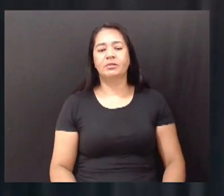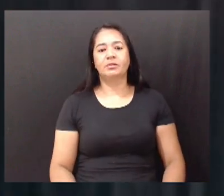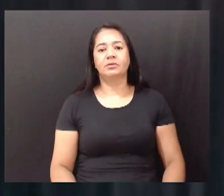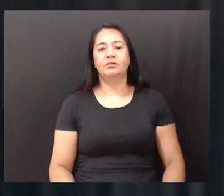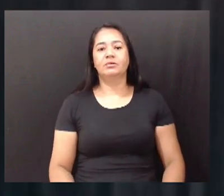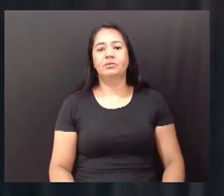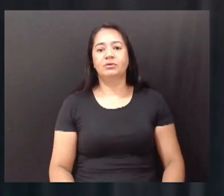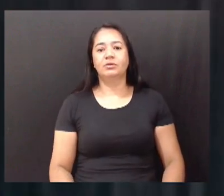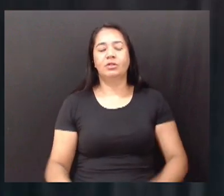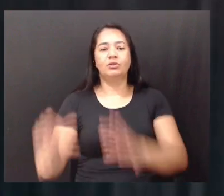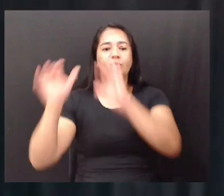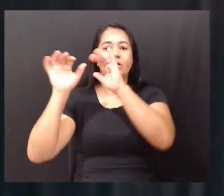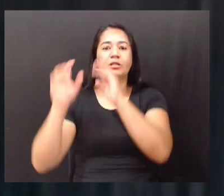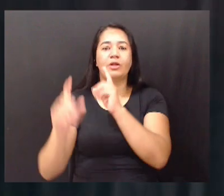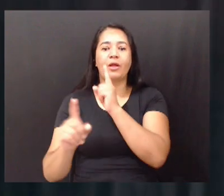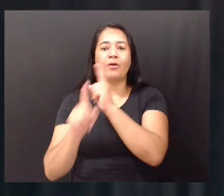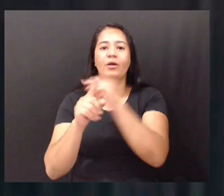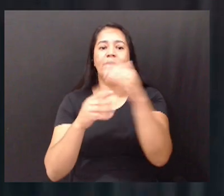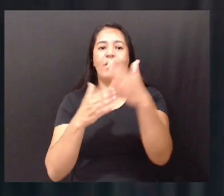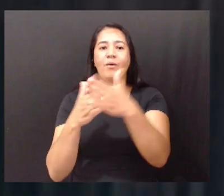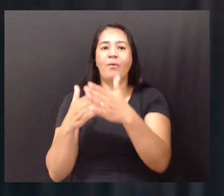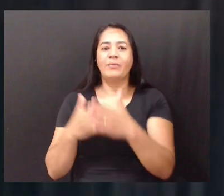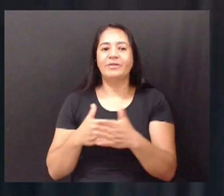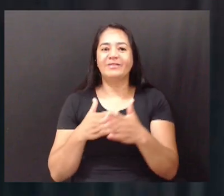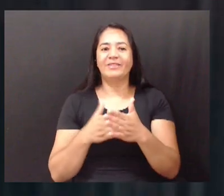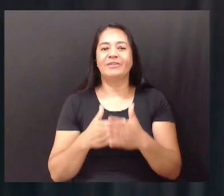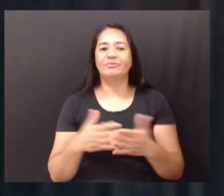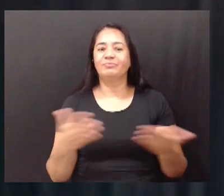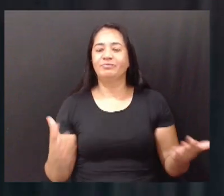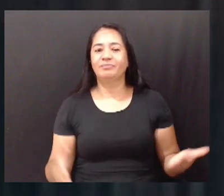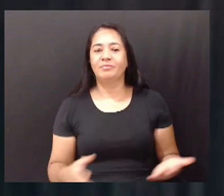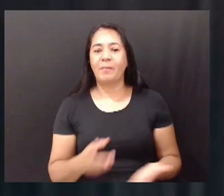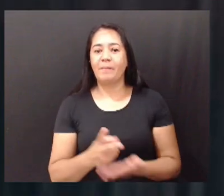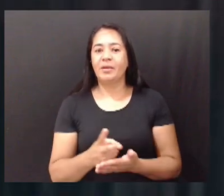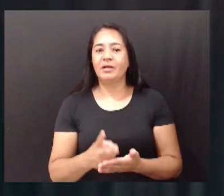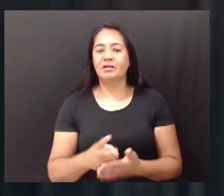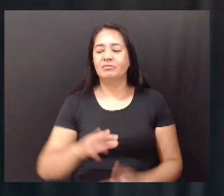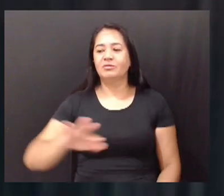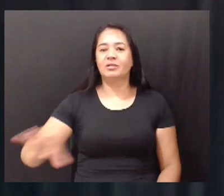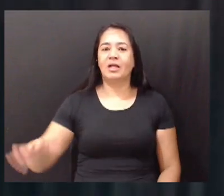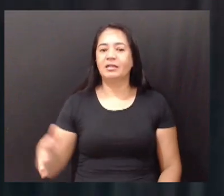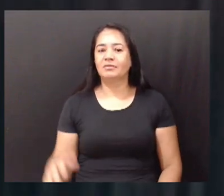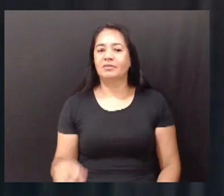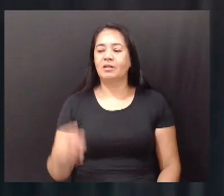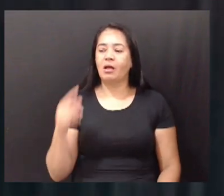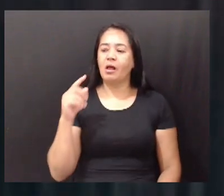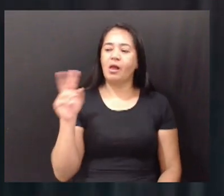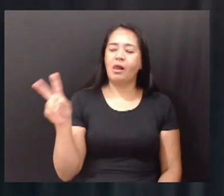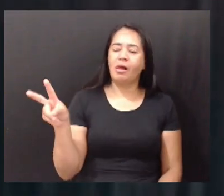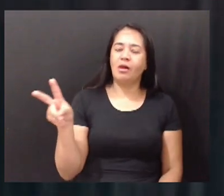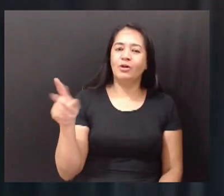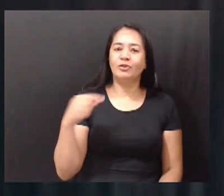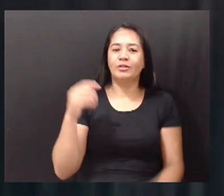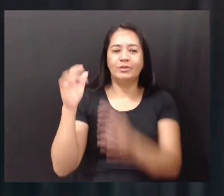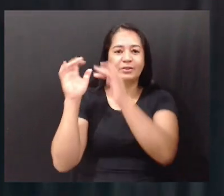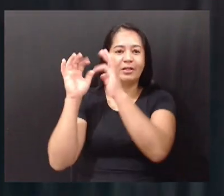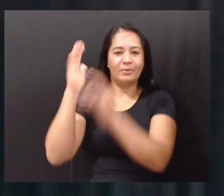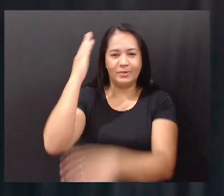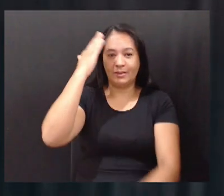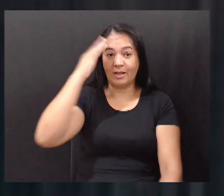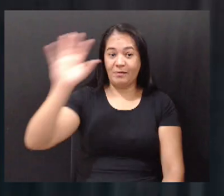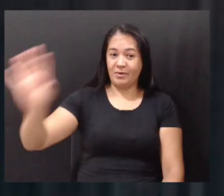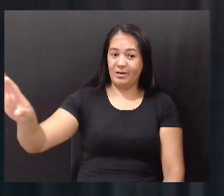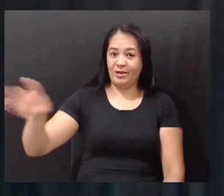encontra um obstáculo, né? Então, mesmo a gente deixando de lado, muitas vezes o nosso cérebro sabe que ali a nossa fonte